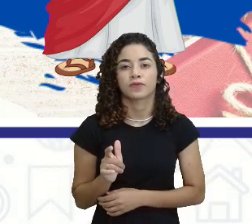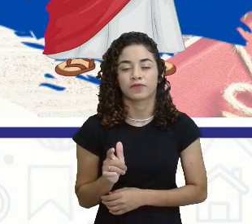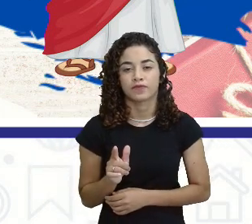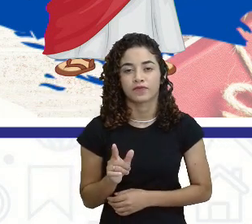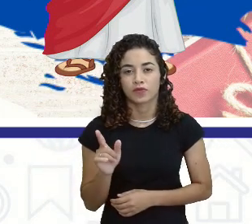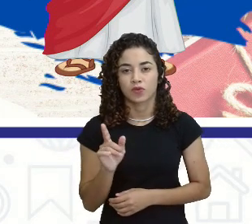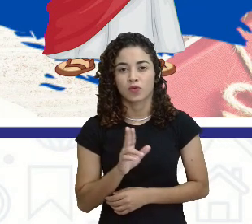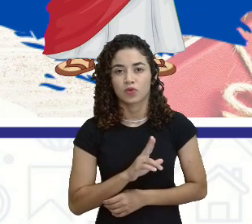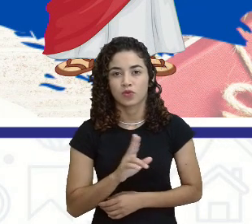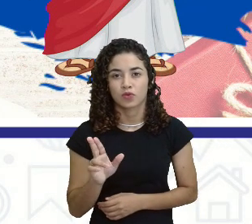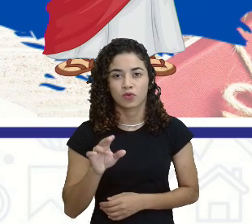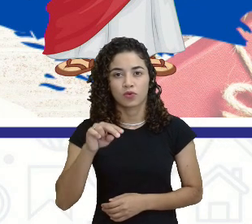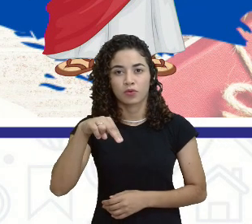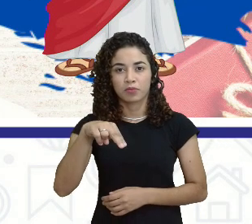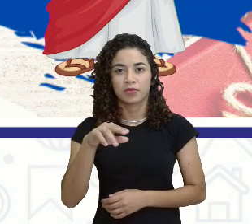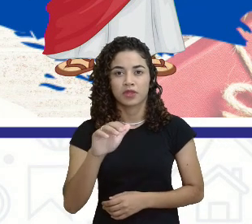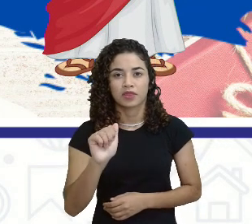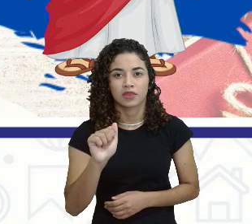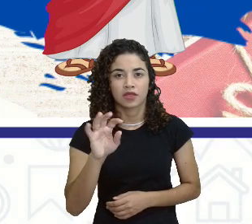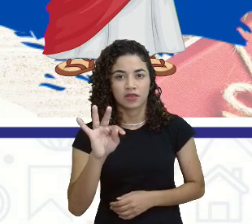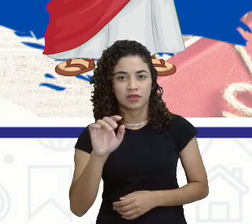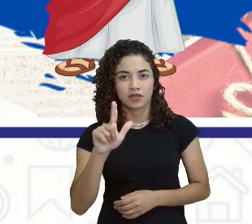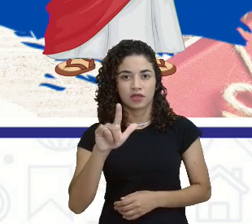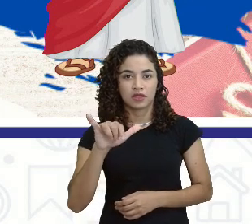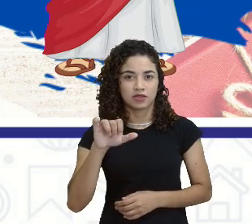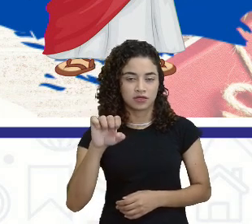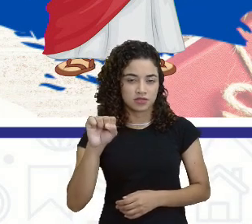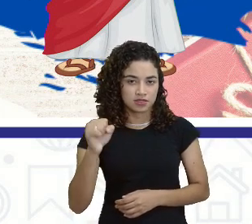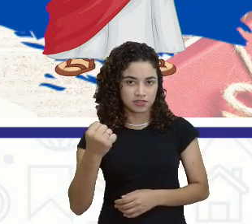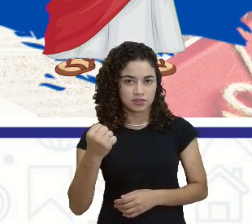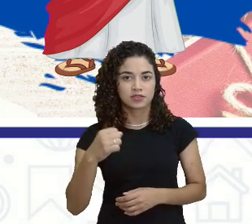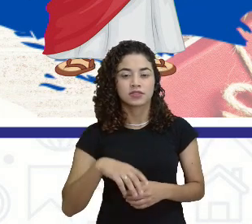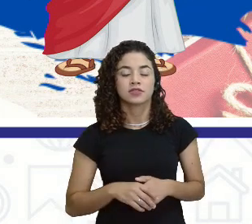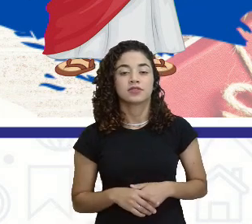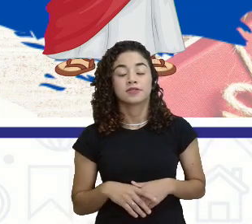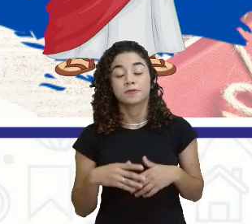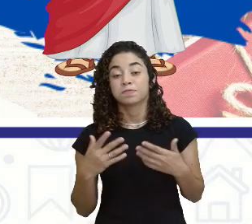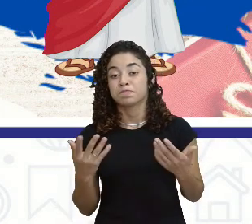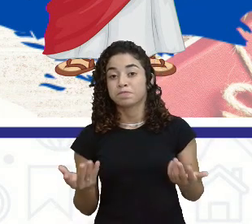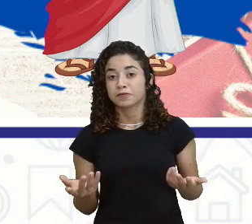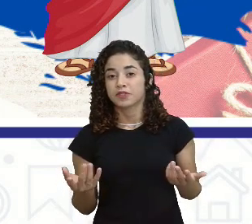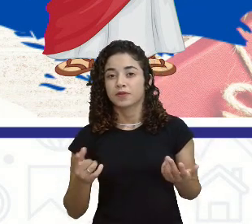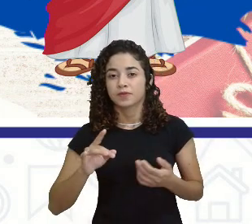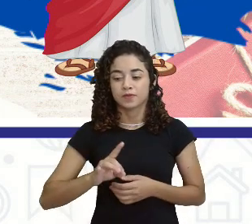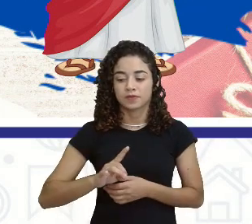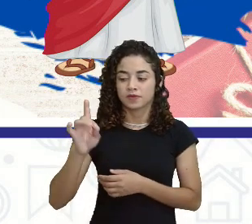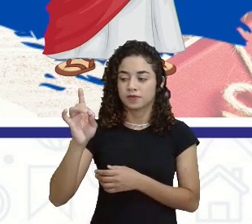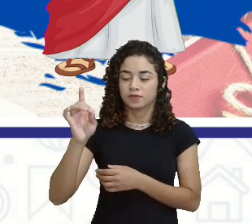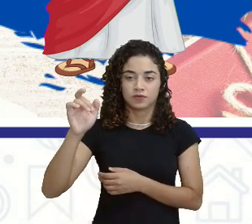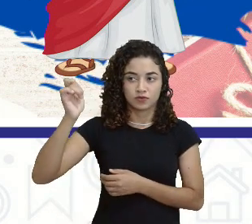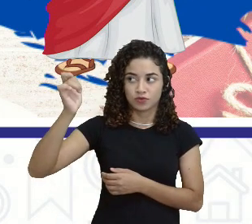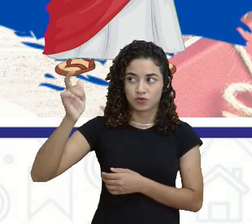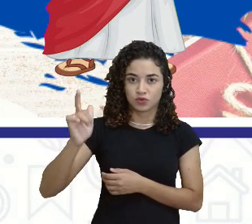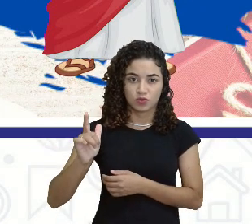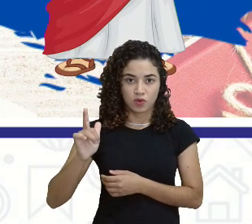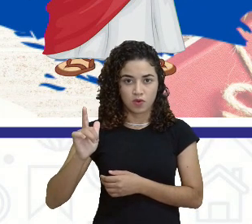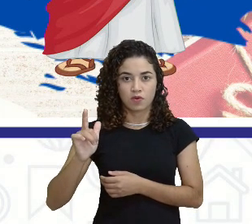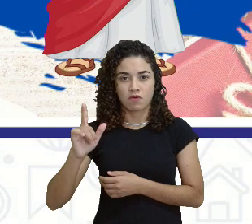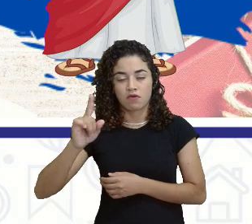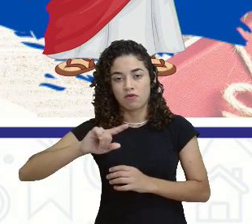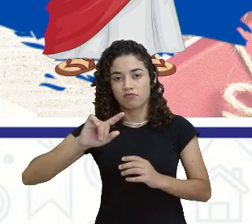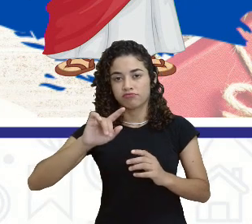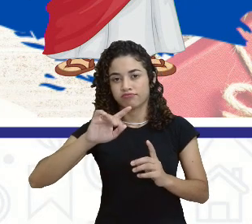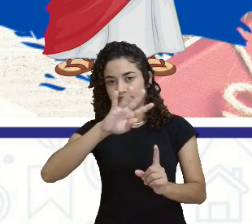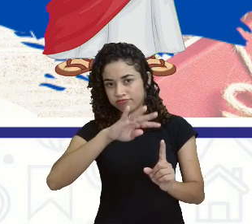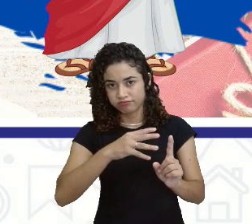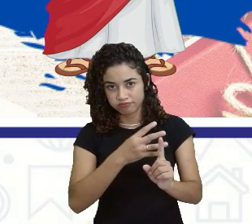chamado Natalis Invicti Solis, né? Então, nesse sentido, o Deus Sol, certo? Era celebrado ali